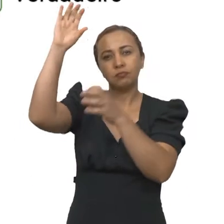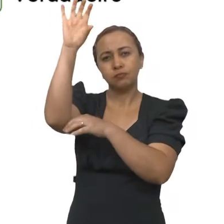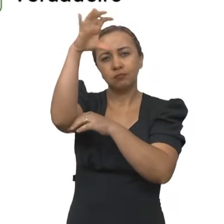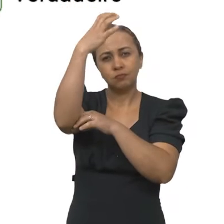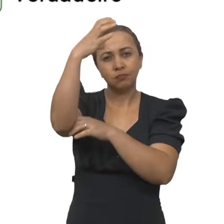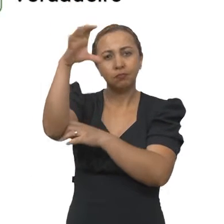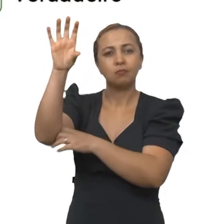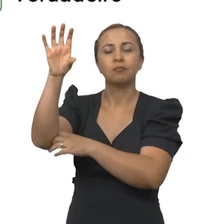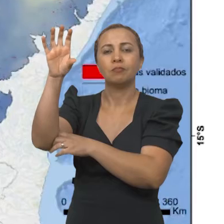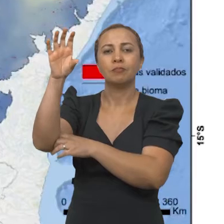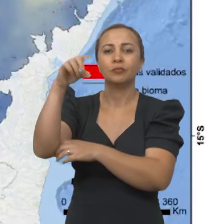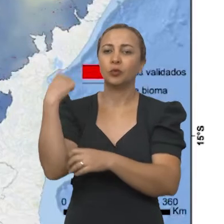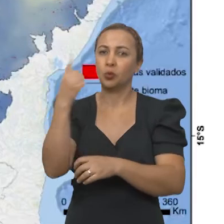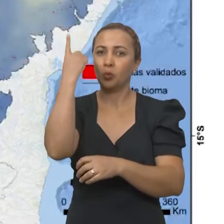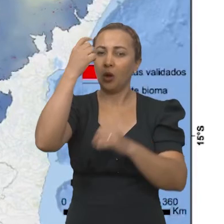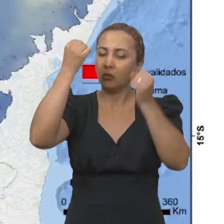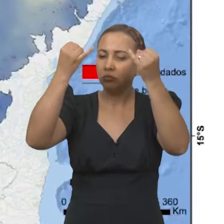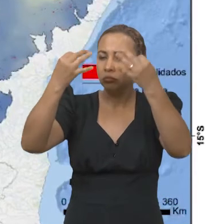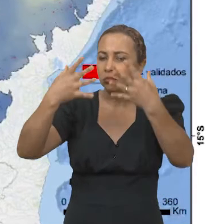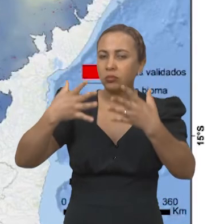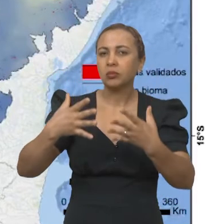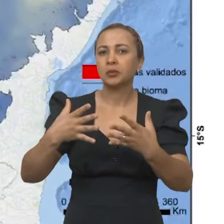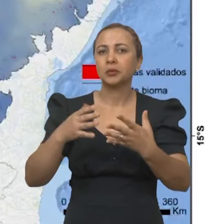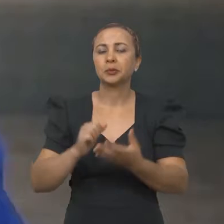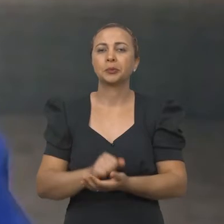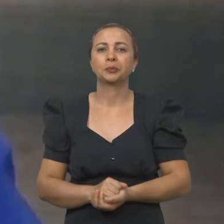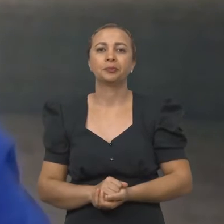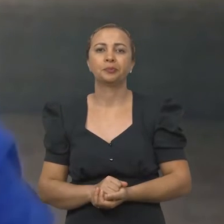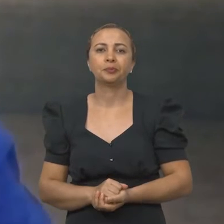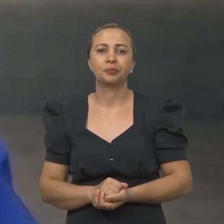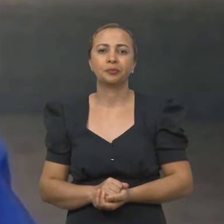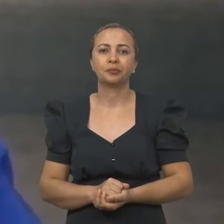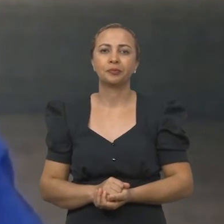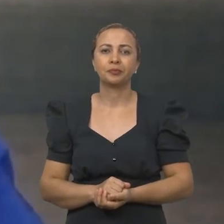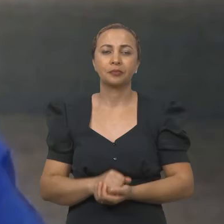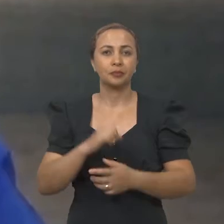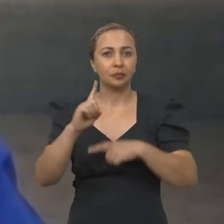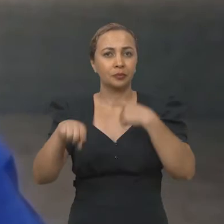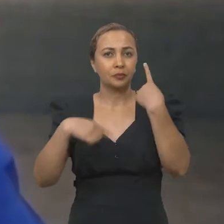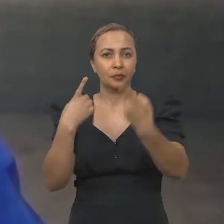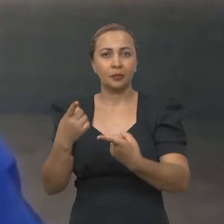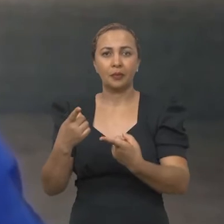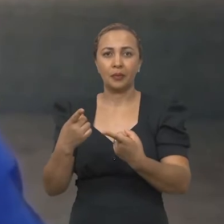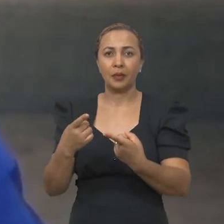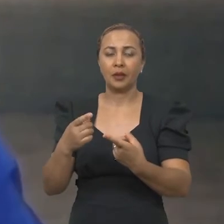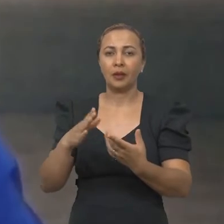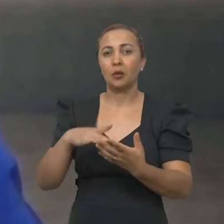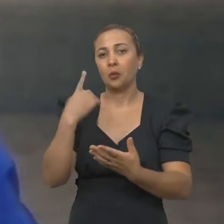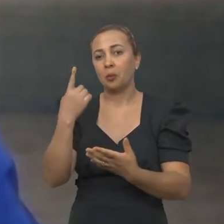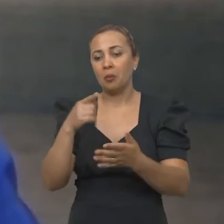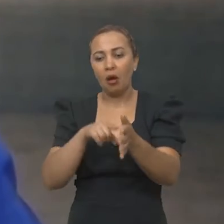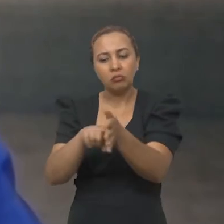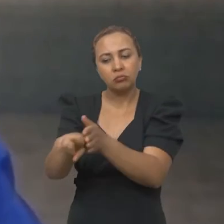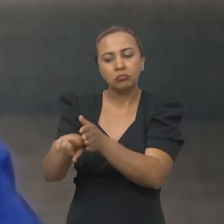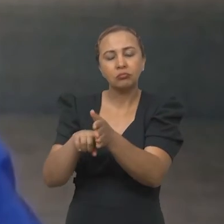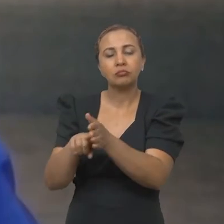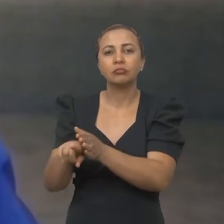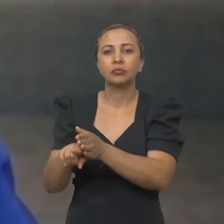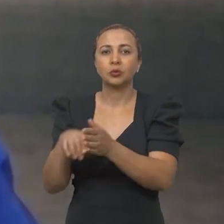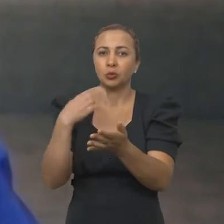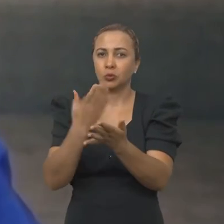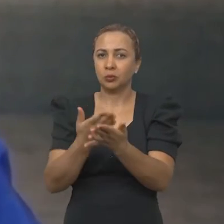Agência Espacial Europeia com alto detalhamento. Após uma investigação,